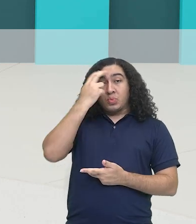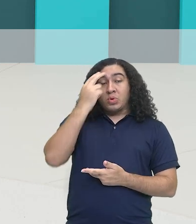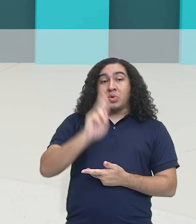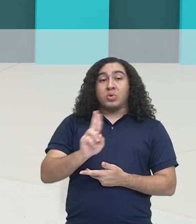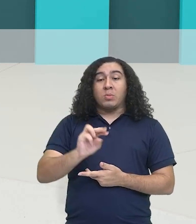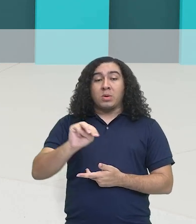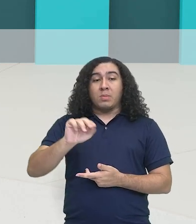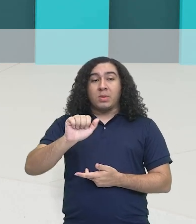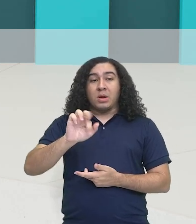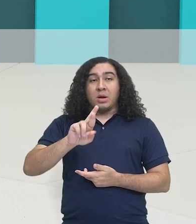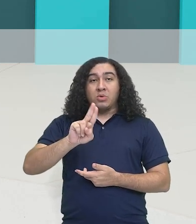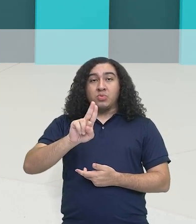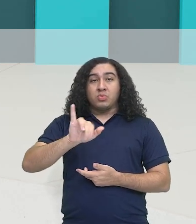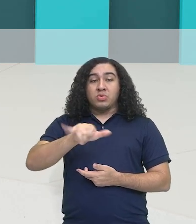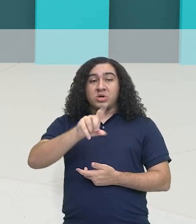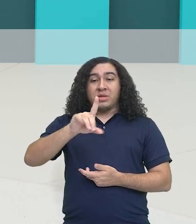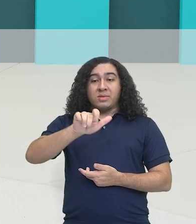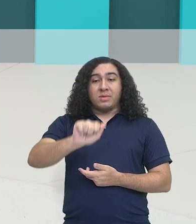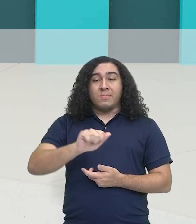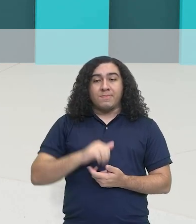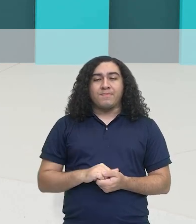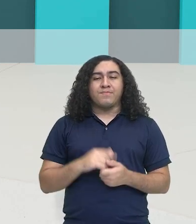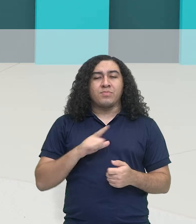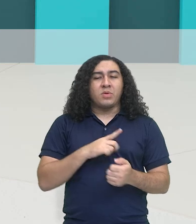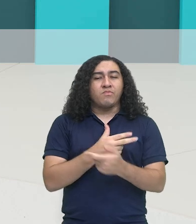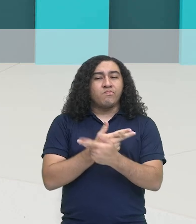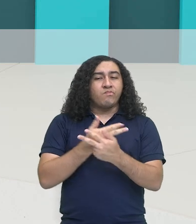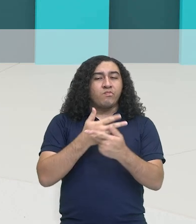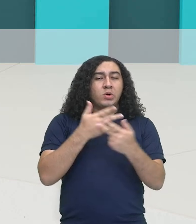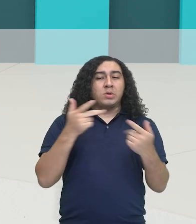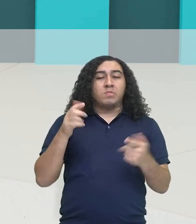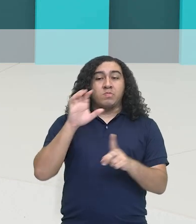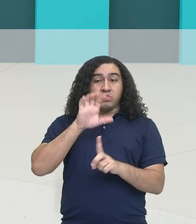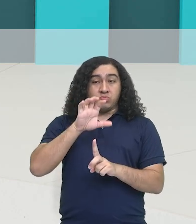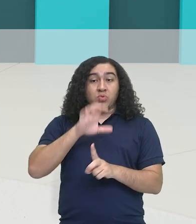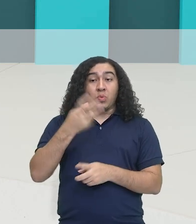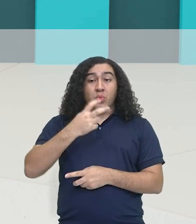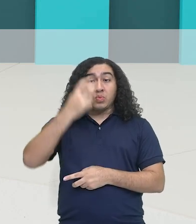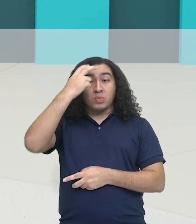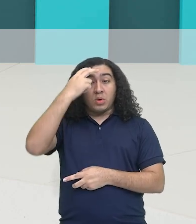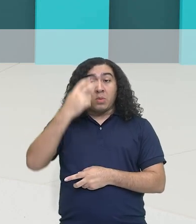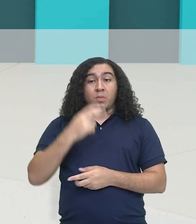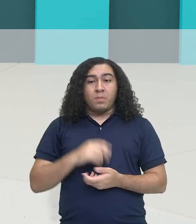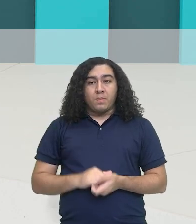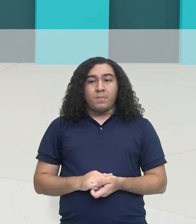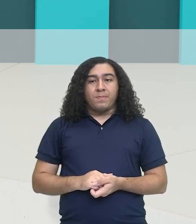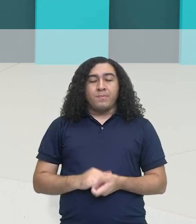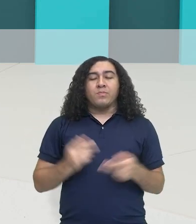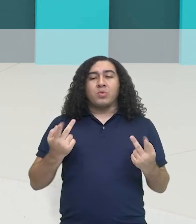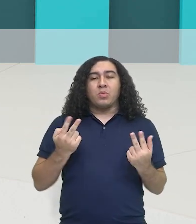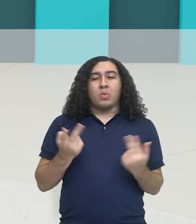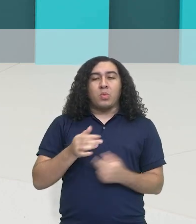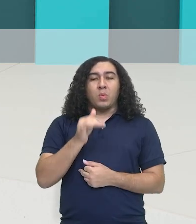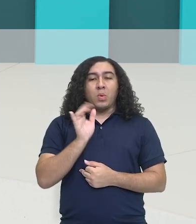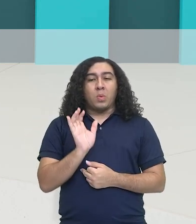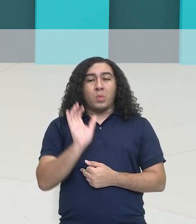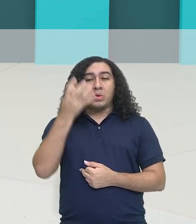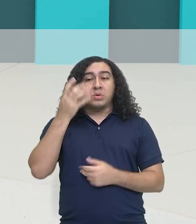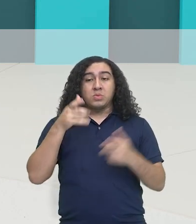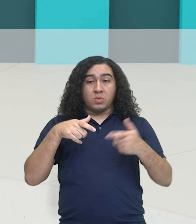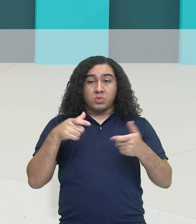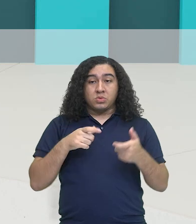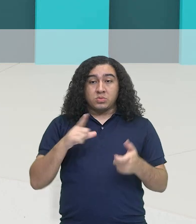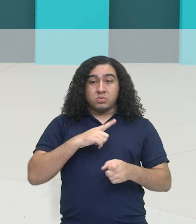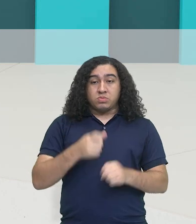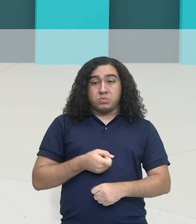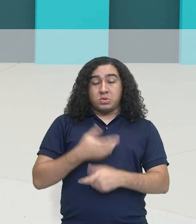aqui nessa imagem, ela vai ter diversas influências culturais, né? Como geralmente acontece aí nas manifestações